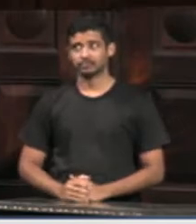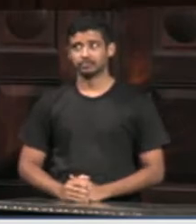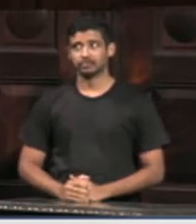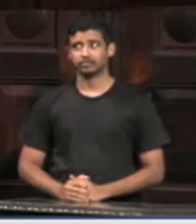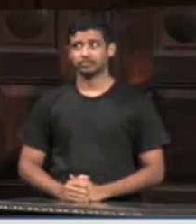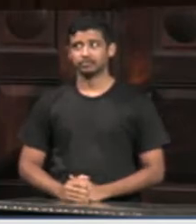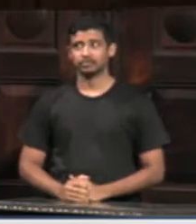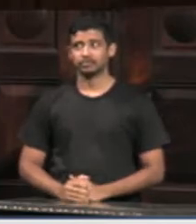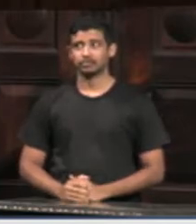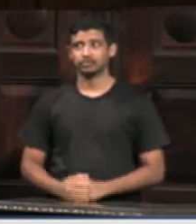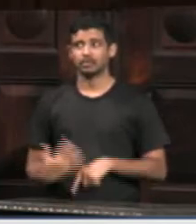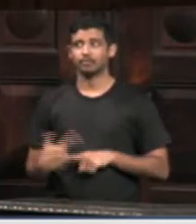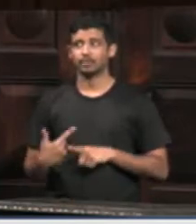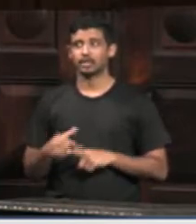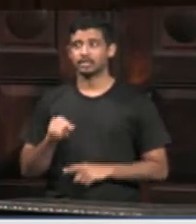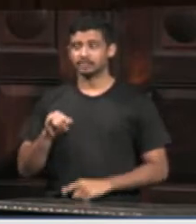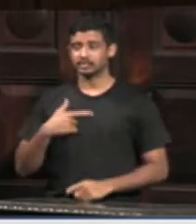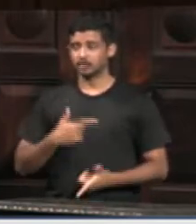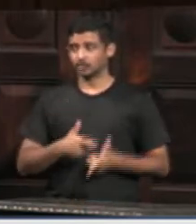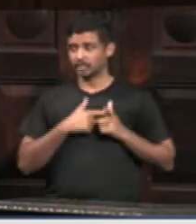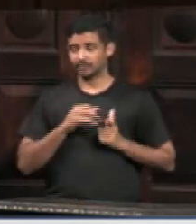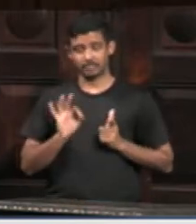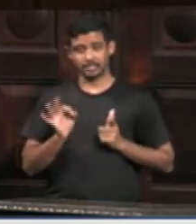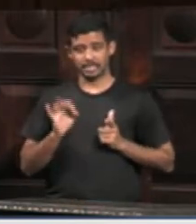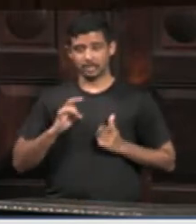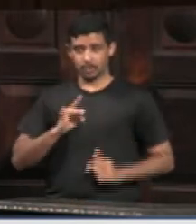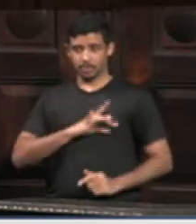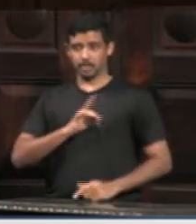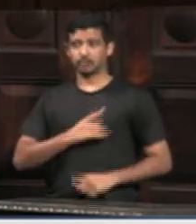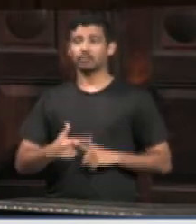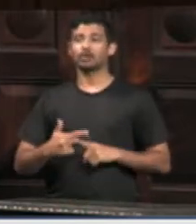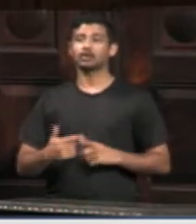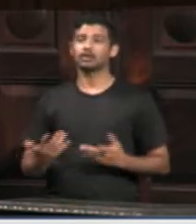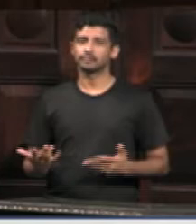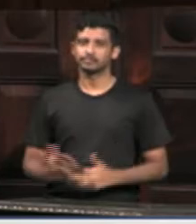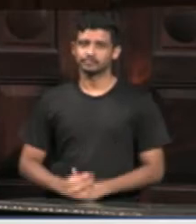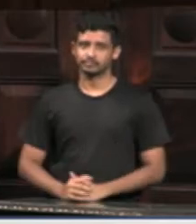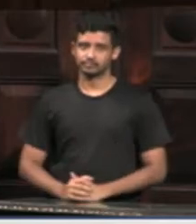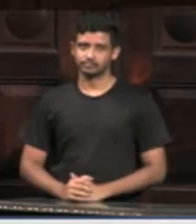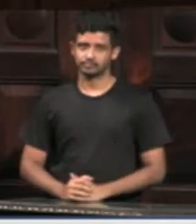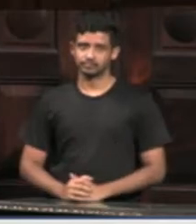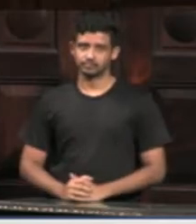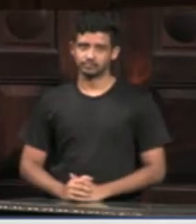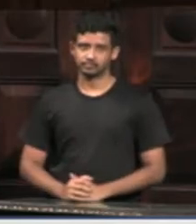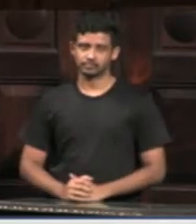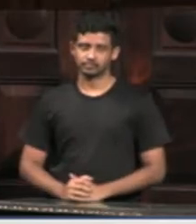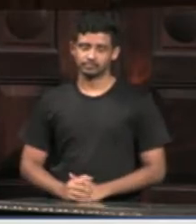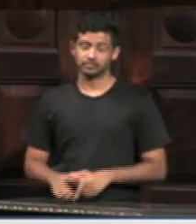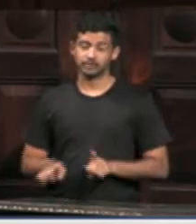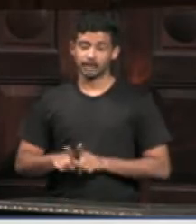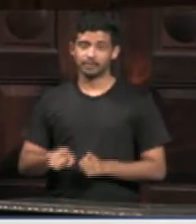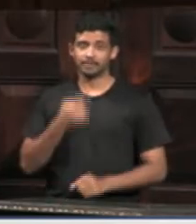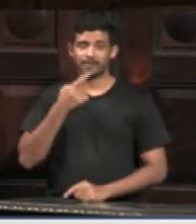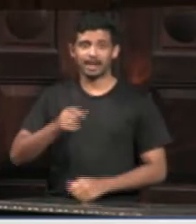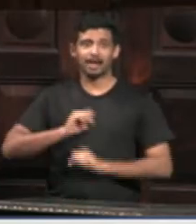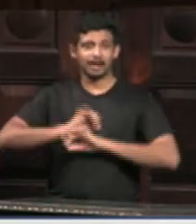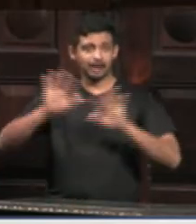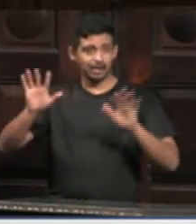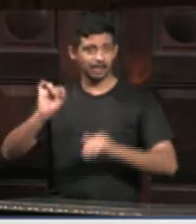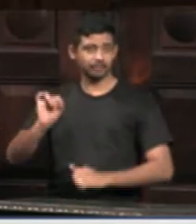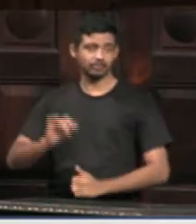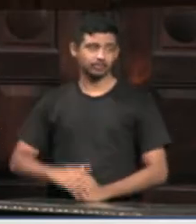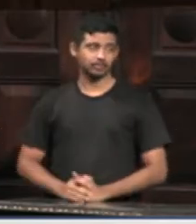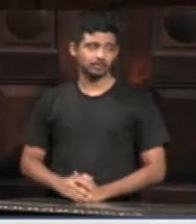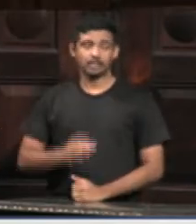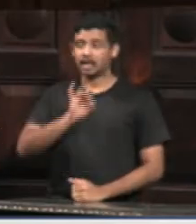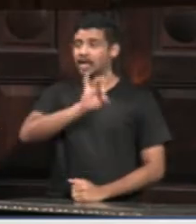porque quem não deve não teme, entendeu? E quero deixar mais claro ainda, cada